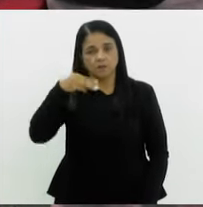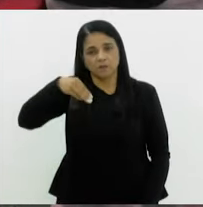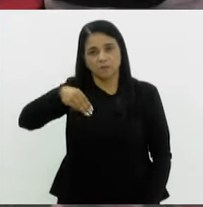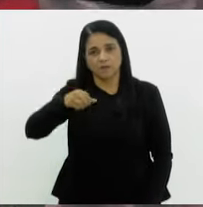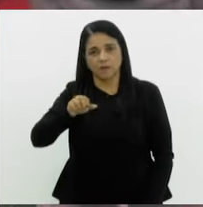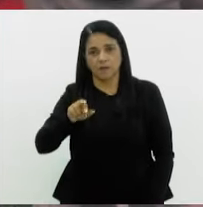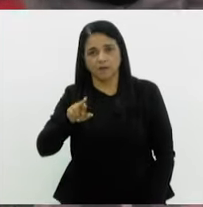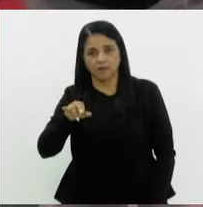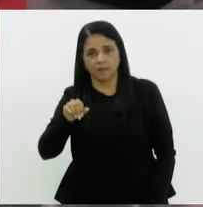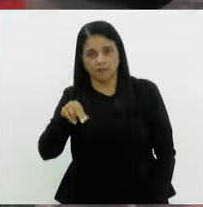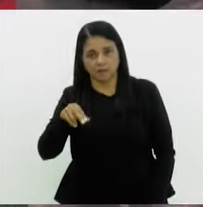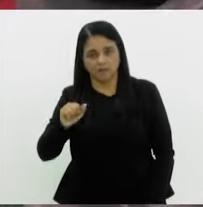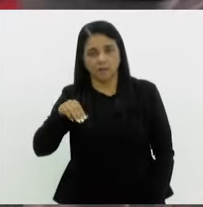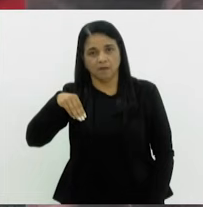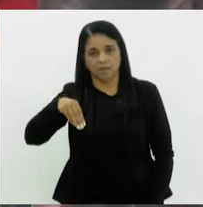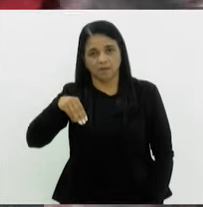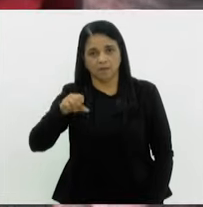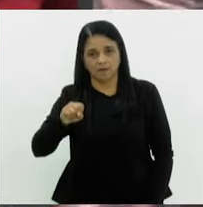MST.